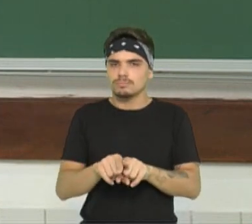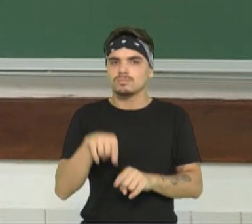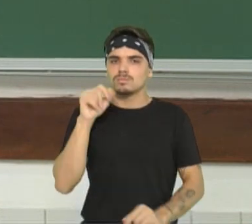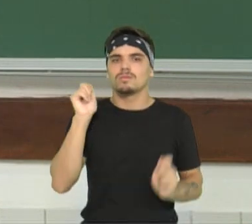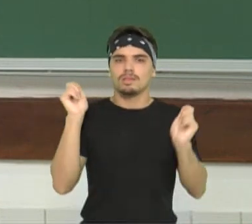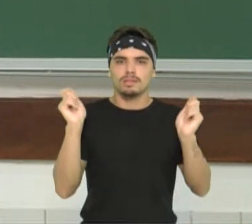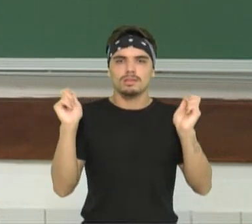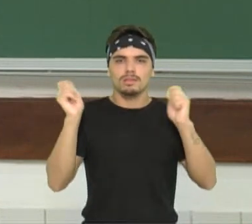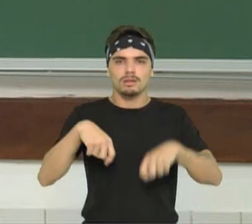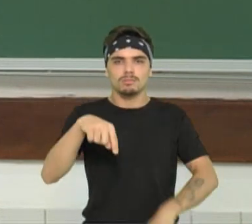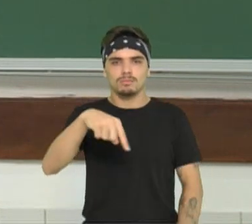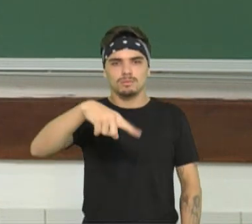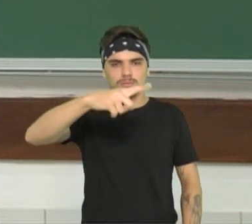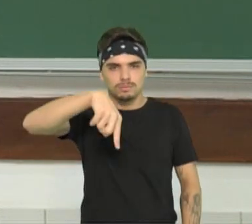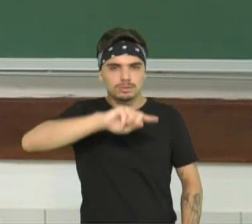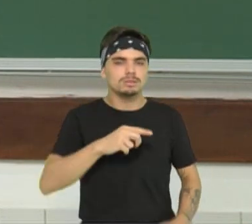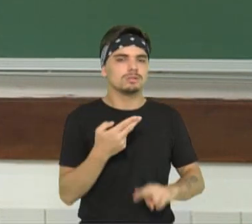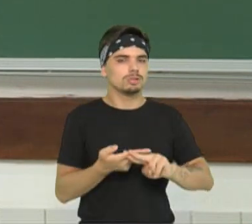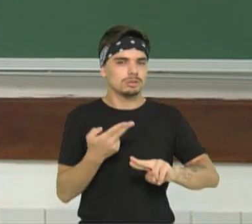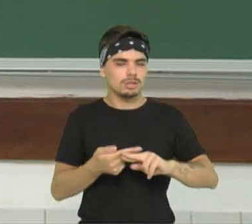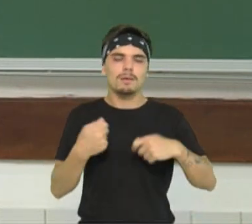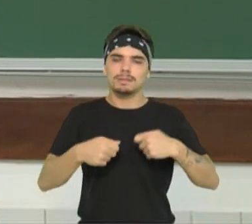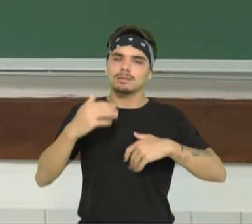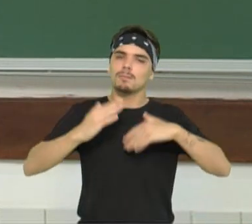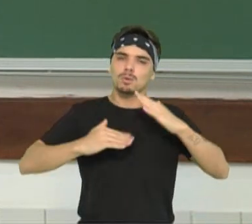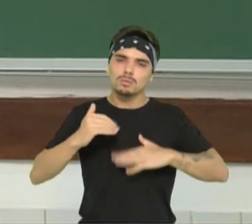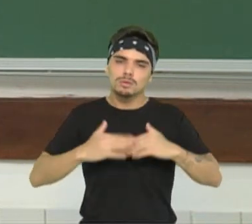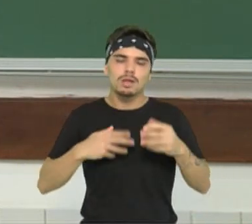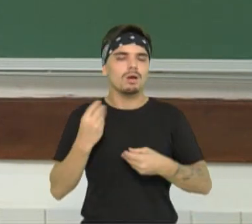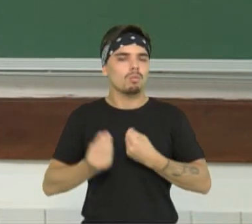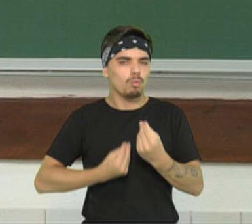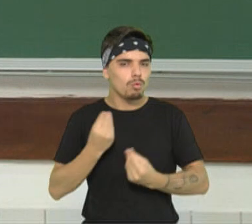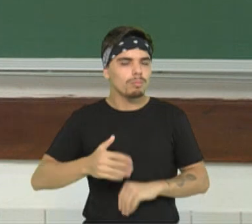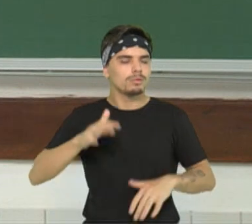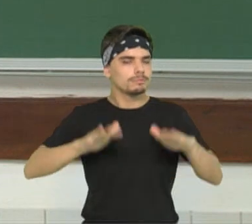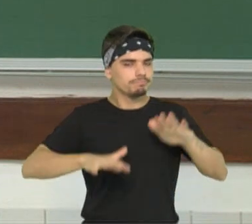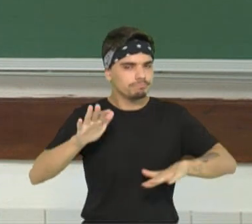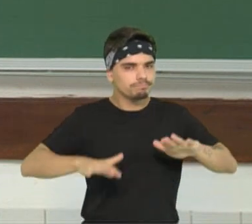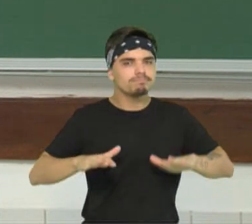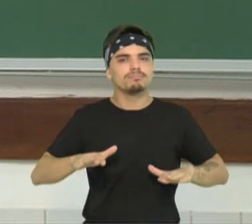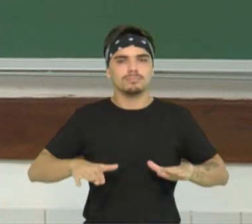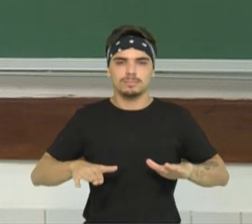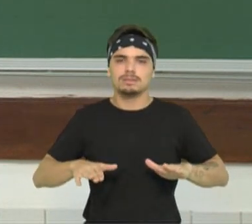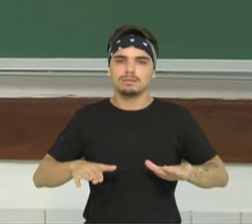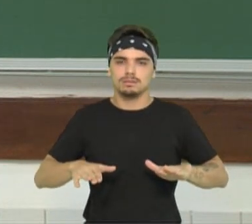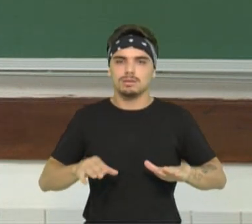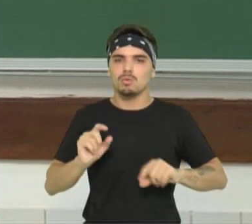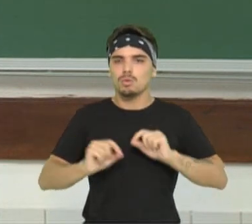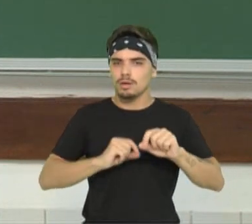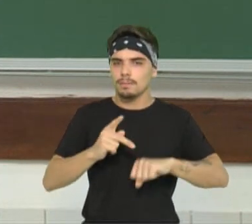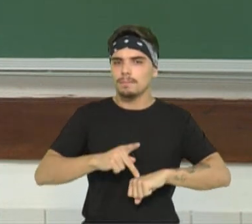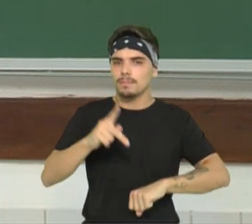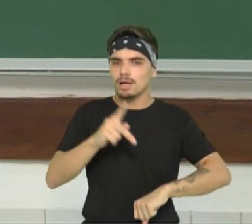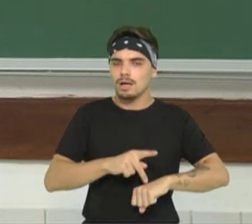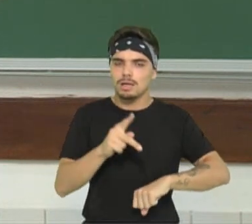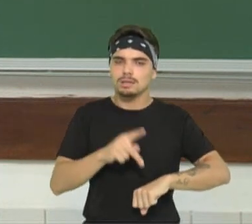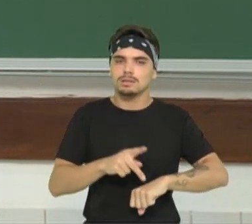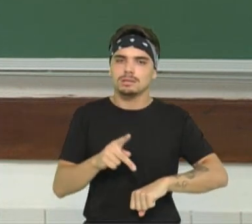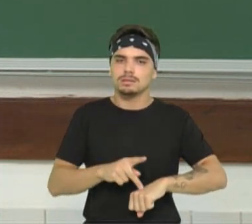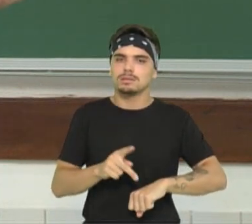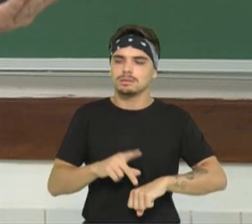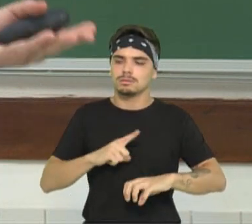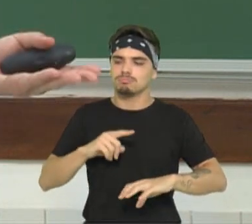que você possa utilizar, ela precisou ser produzida. Muitas vezes, dependendo da situação, o país privilegia